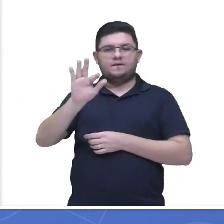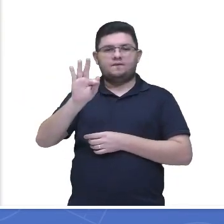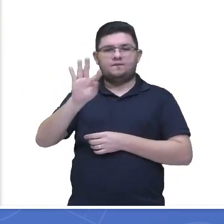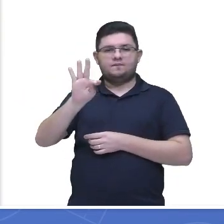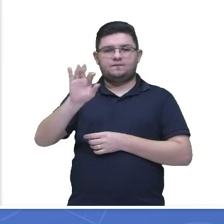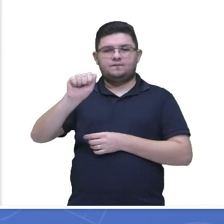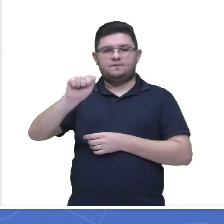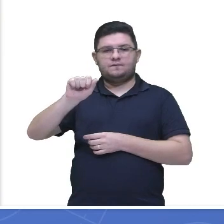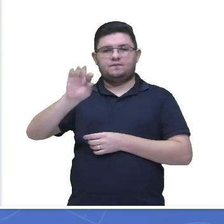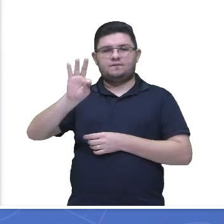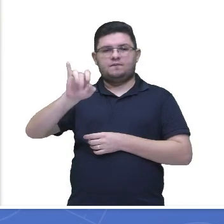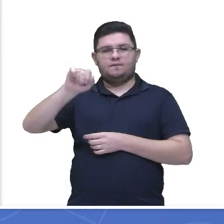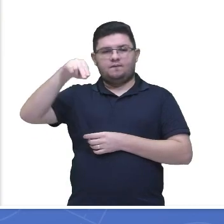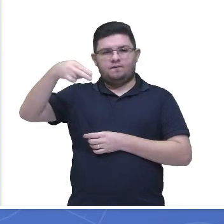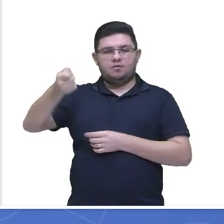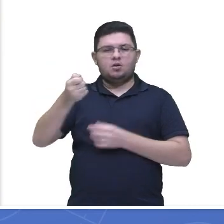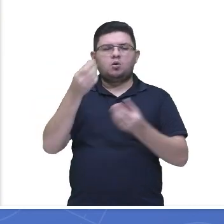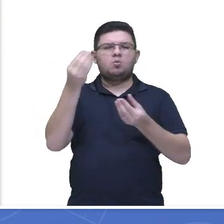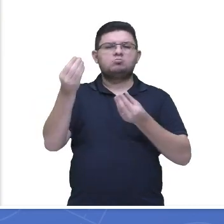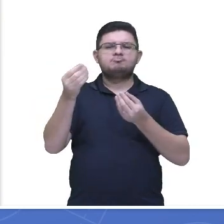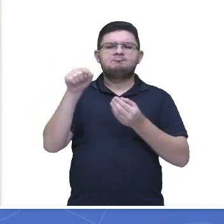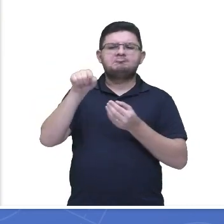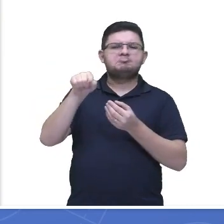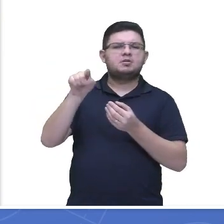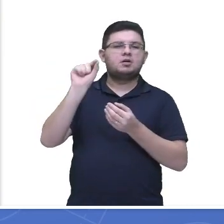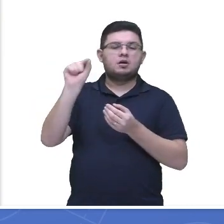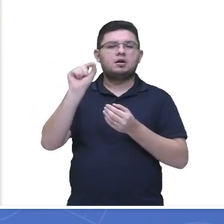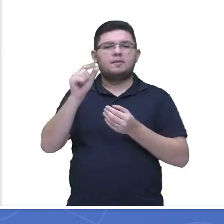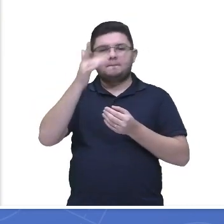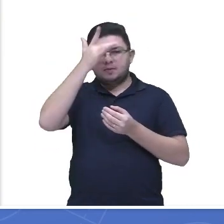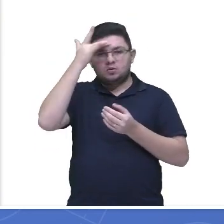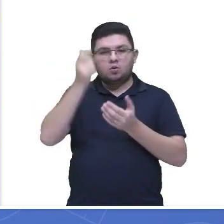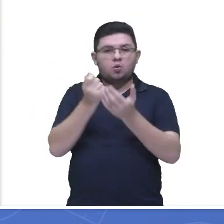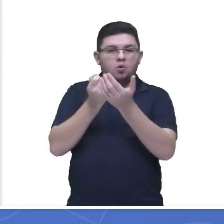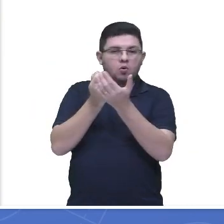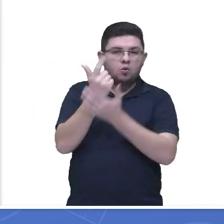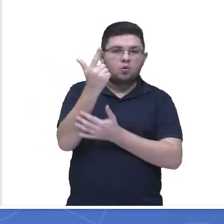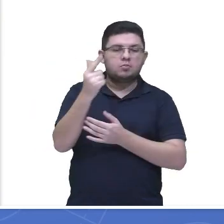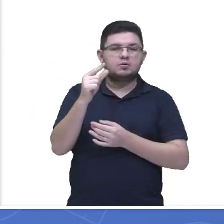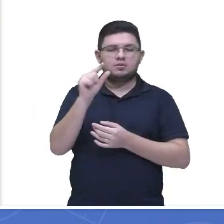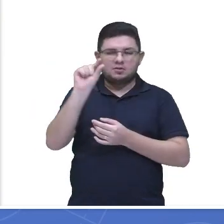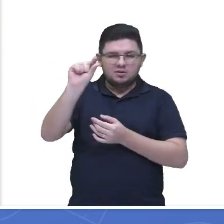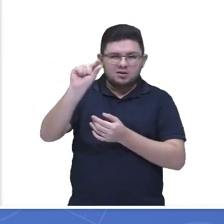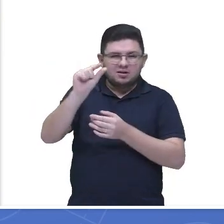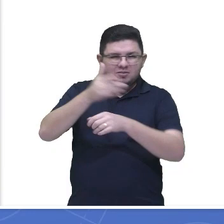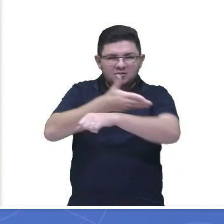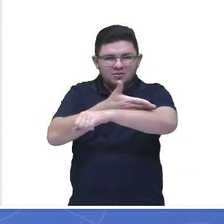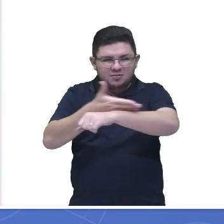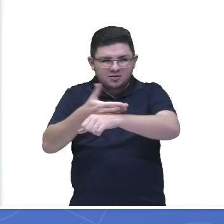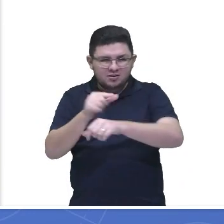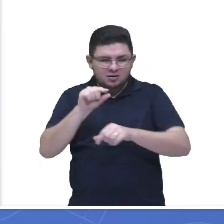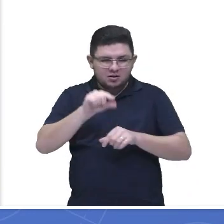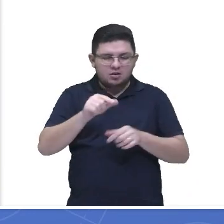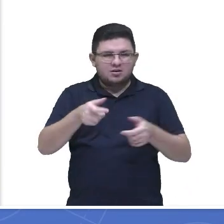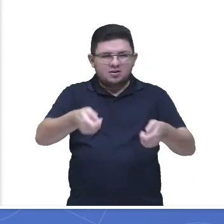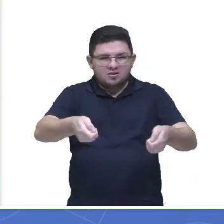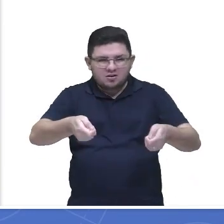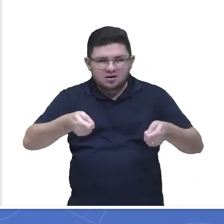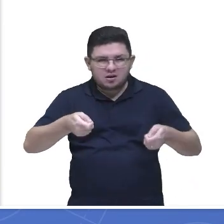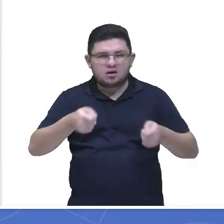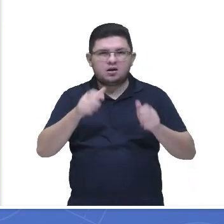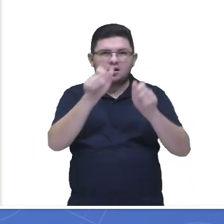dentro das gavetas, do guarda-roupa, e tem o poder de